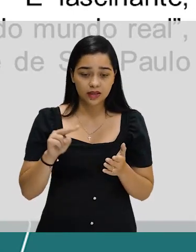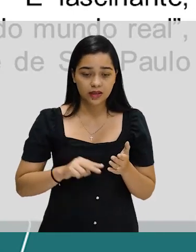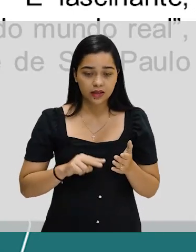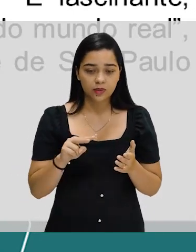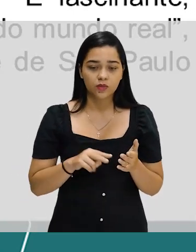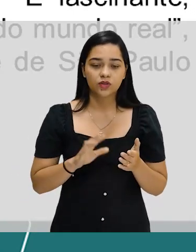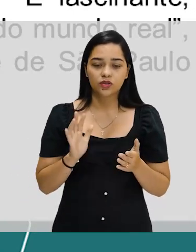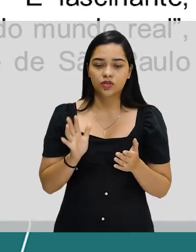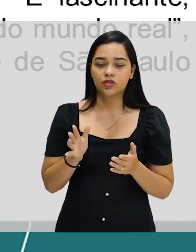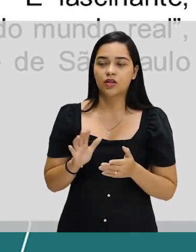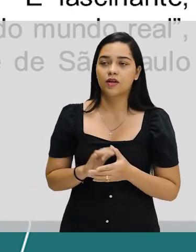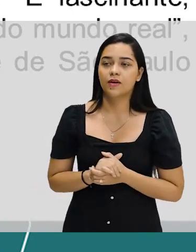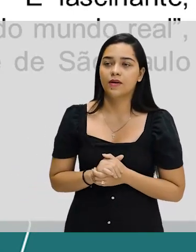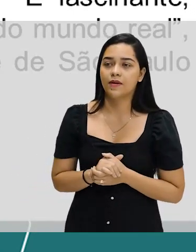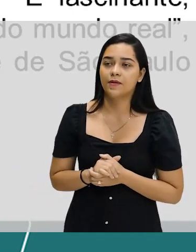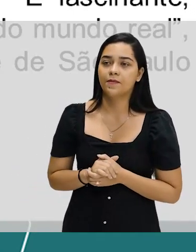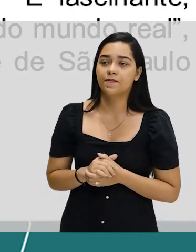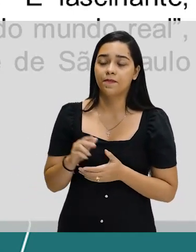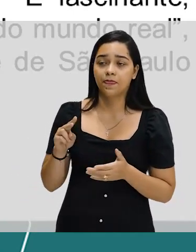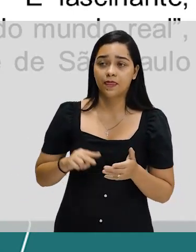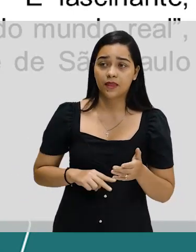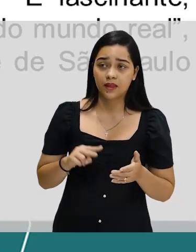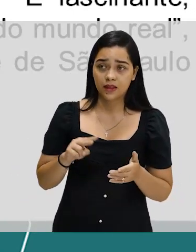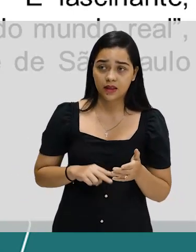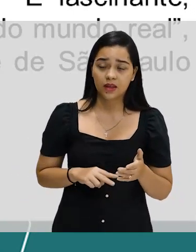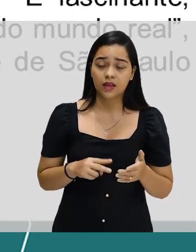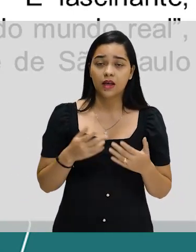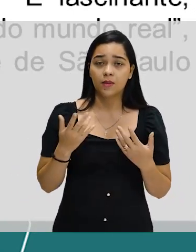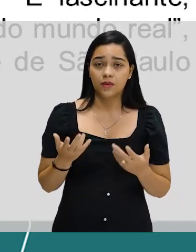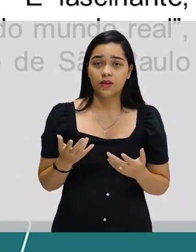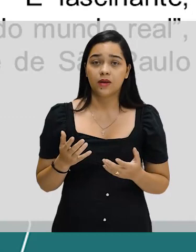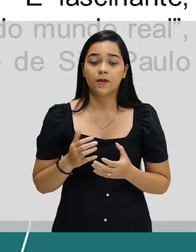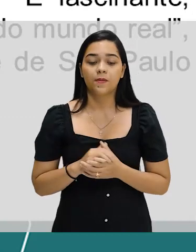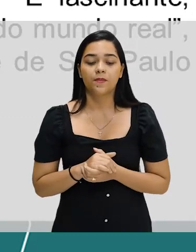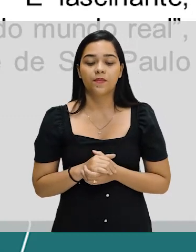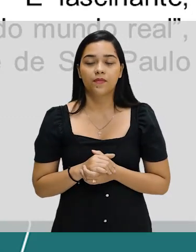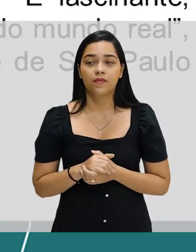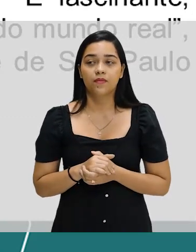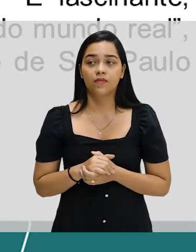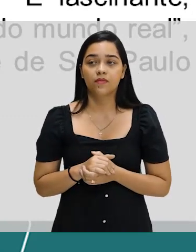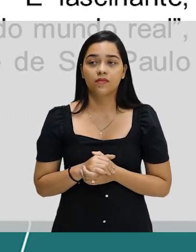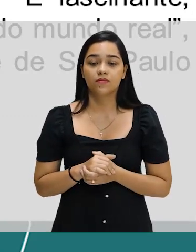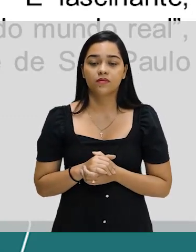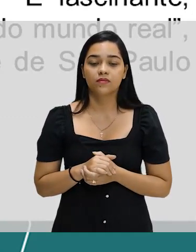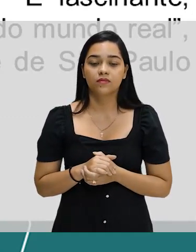pausadamente, ou seja, nós lemos bem compassadamente, como dizia meu avô,